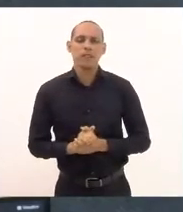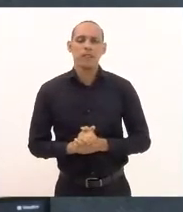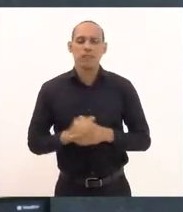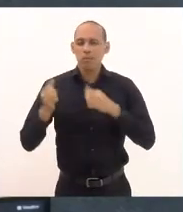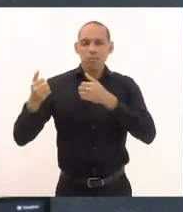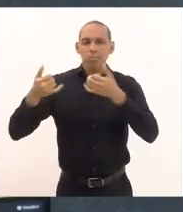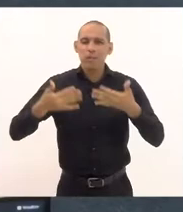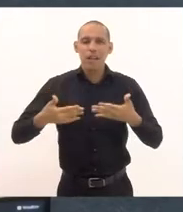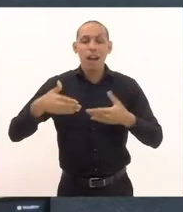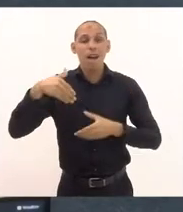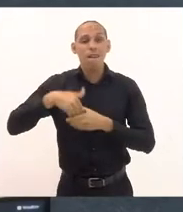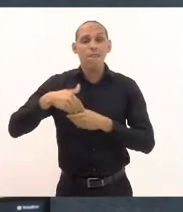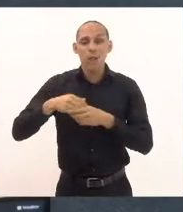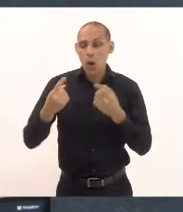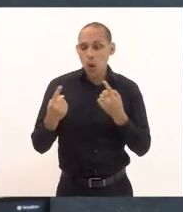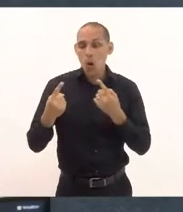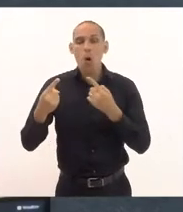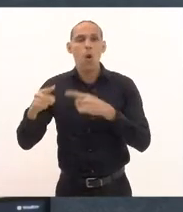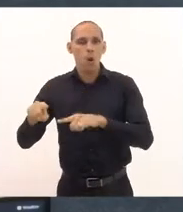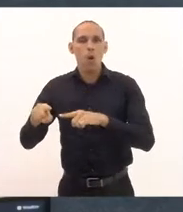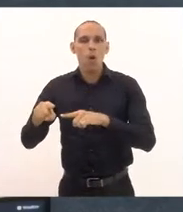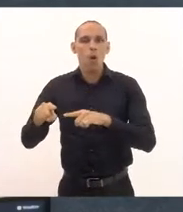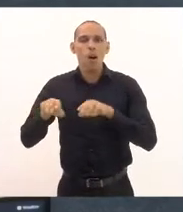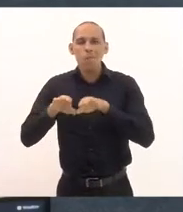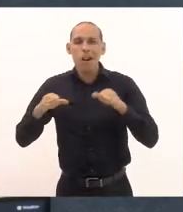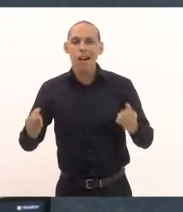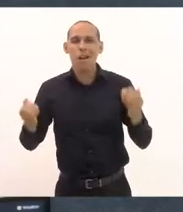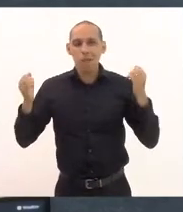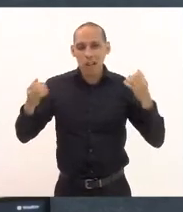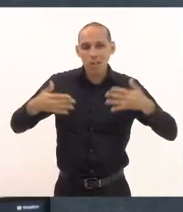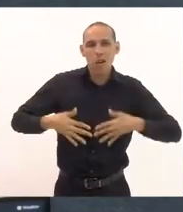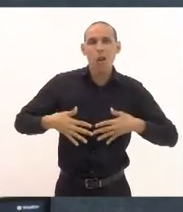declarar o voto contrário da bancada do PSOL ao projeto de lei